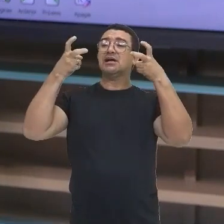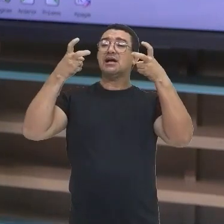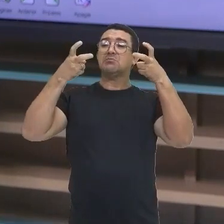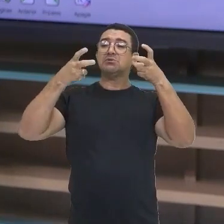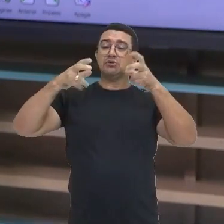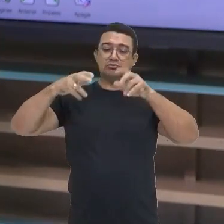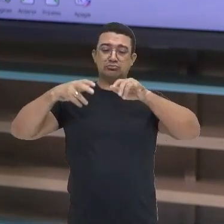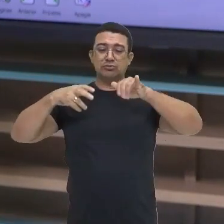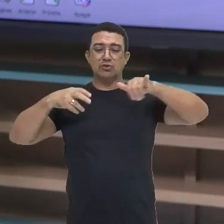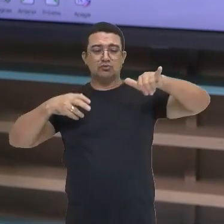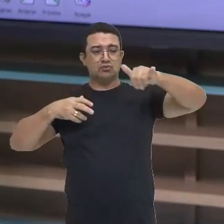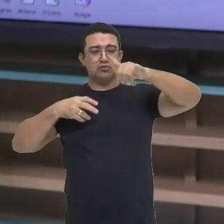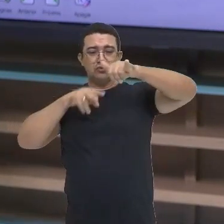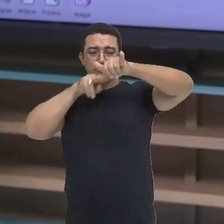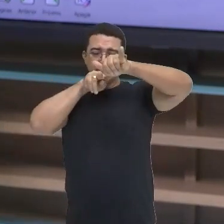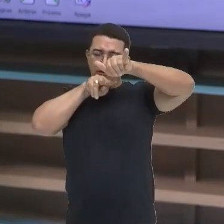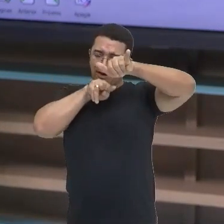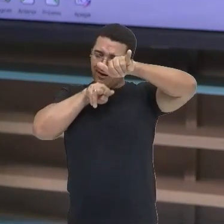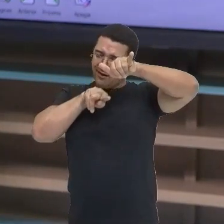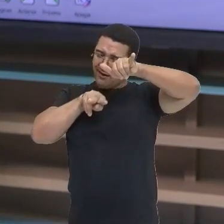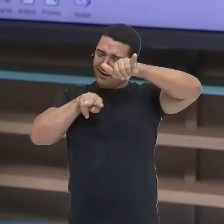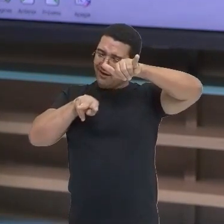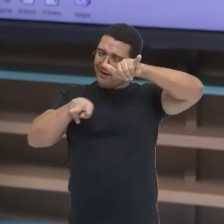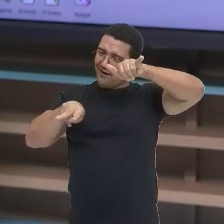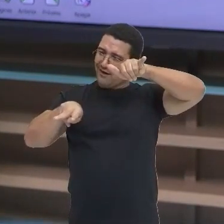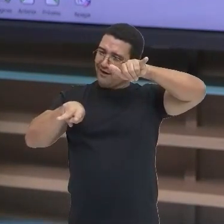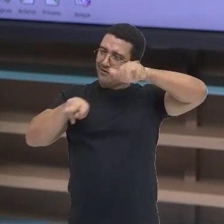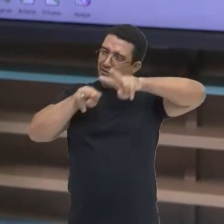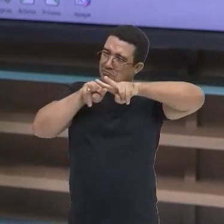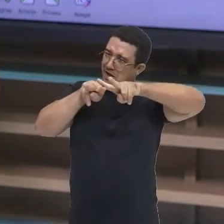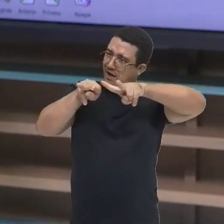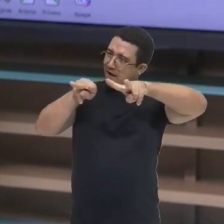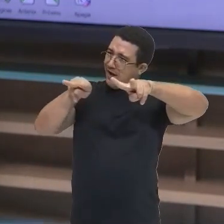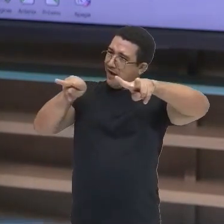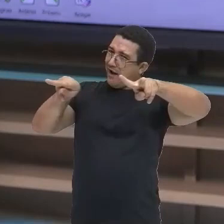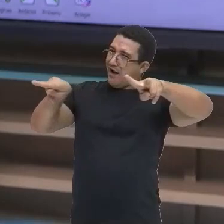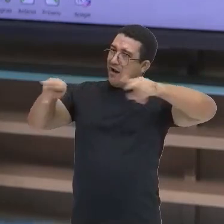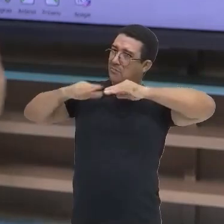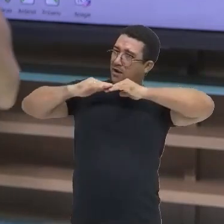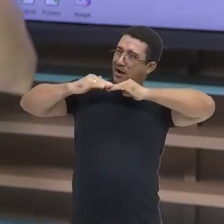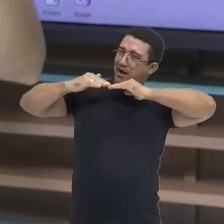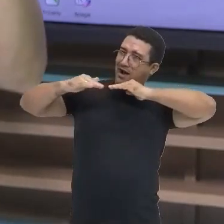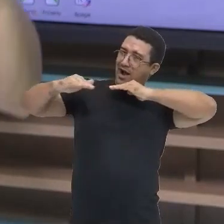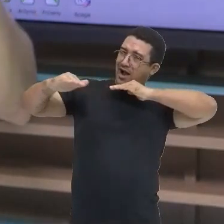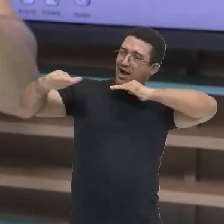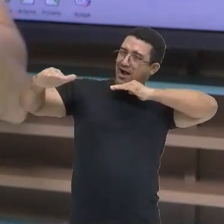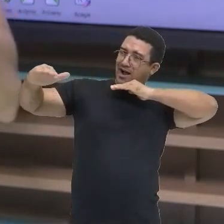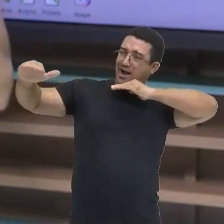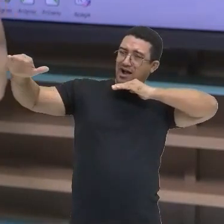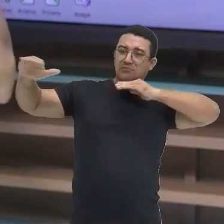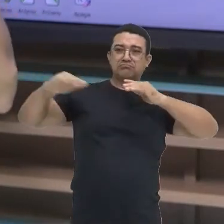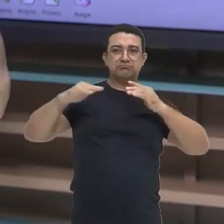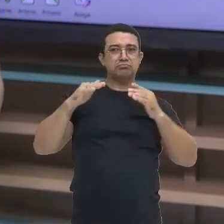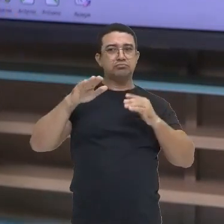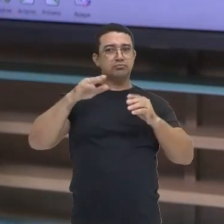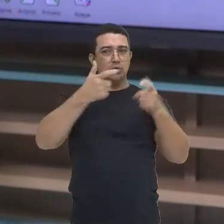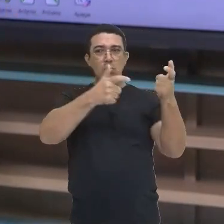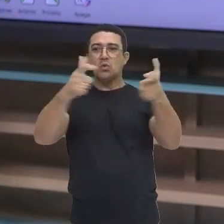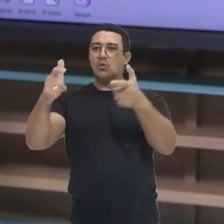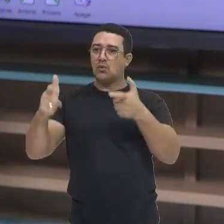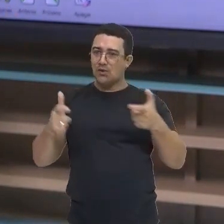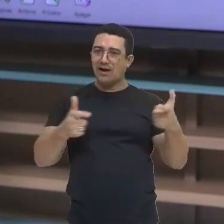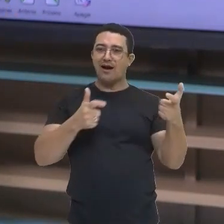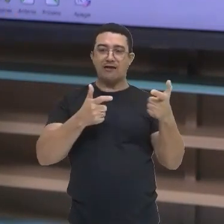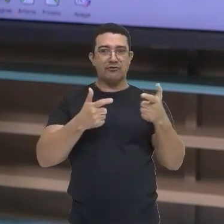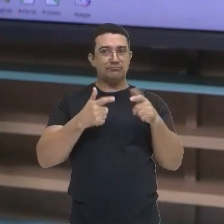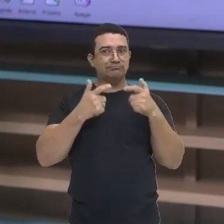área maior, porém os detalhes vão se perdendo. Quem já andou de avião, decolou, por exemplo, de Envira para outro lugar, ou de Maués,